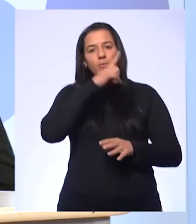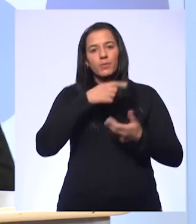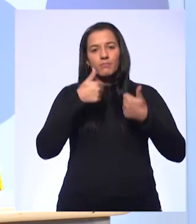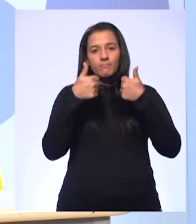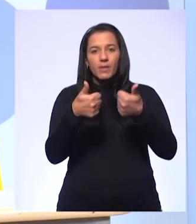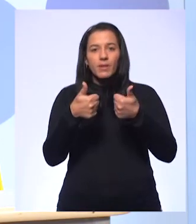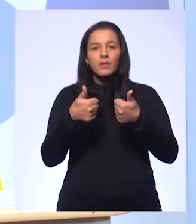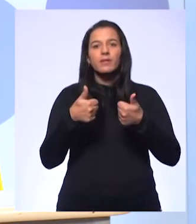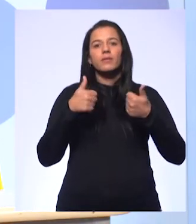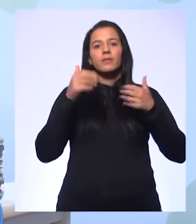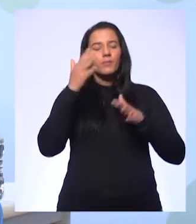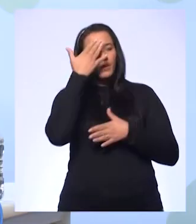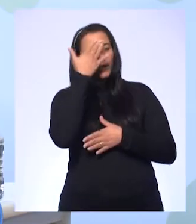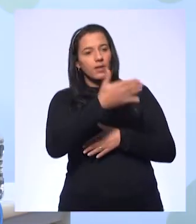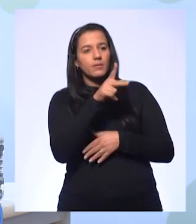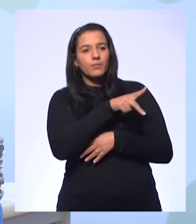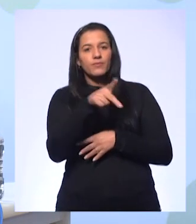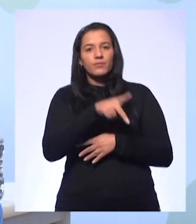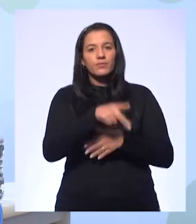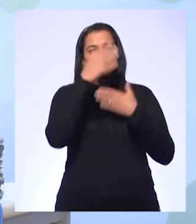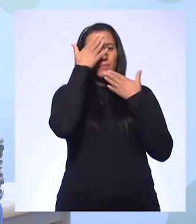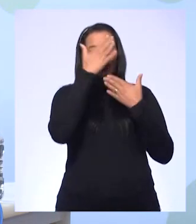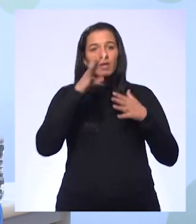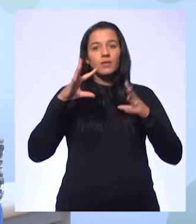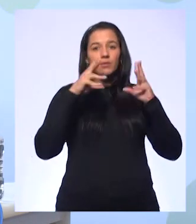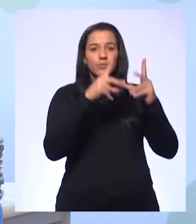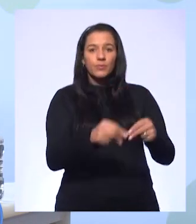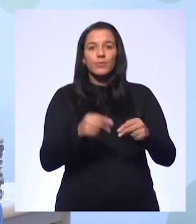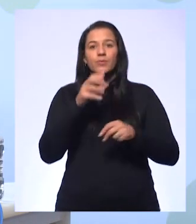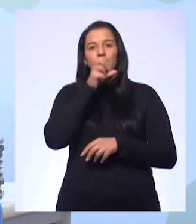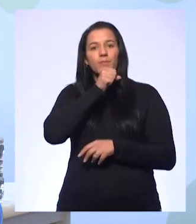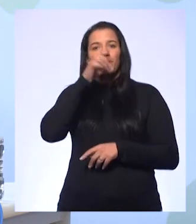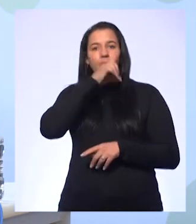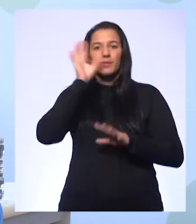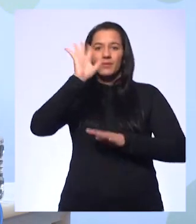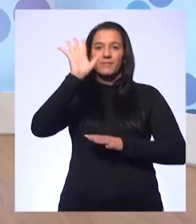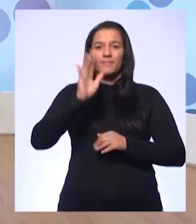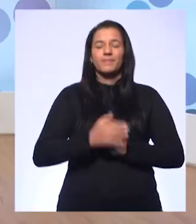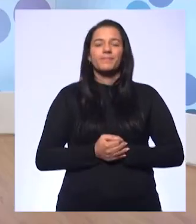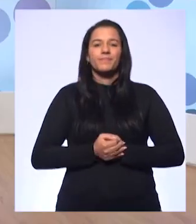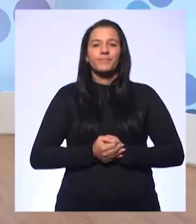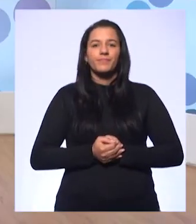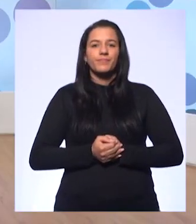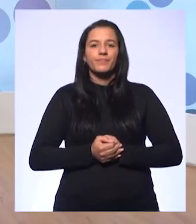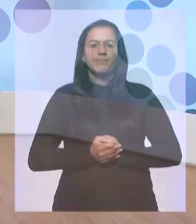Obrigada, professor Antônio. Eu que agradeço a todos, um bom final de semana e até a próxima.